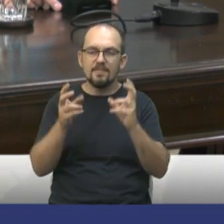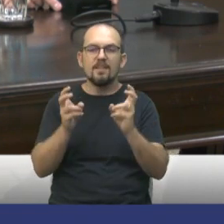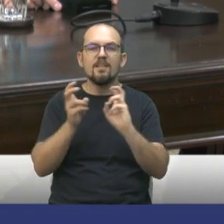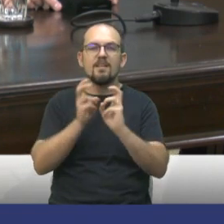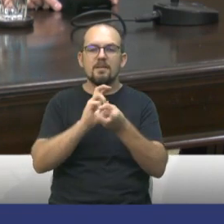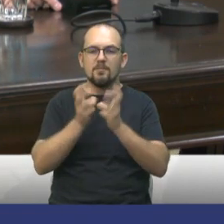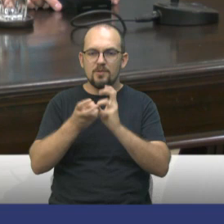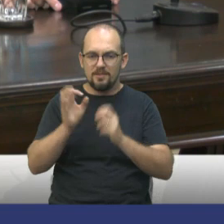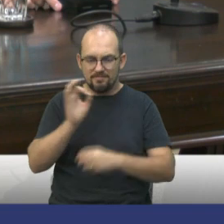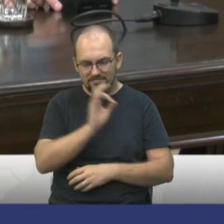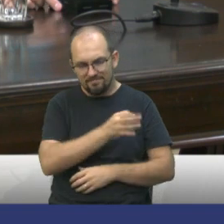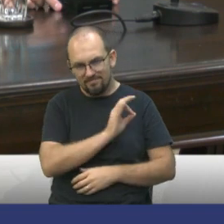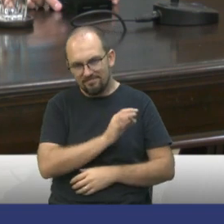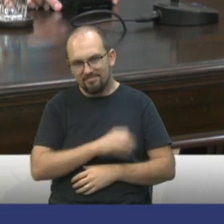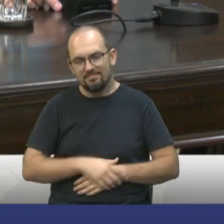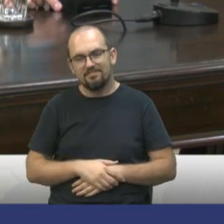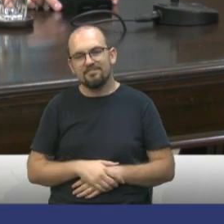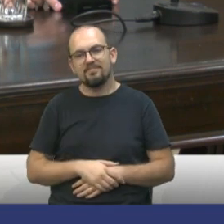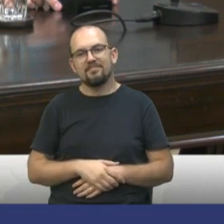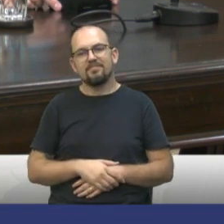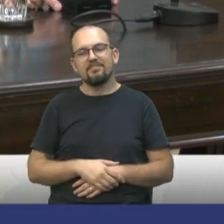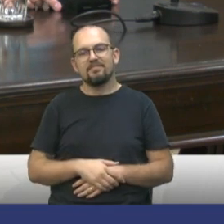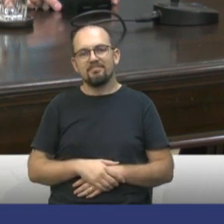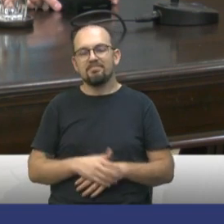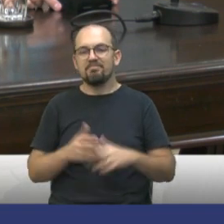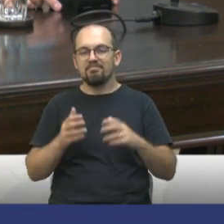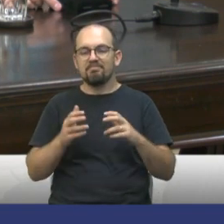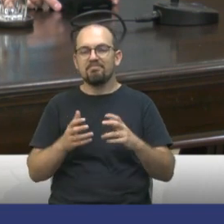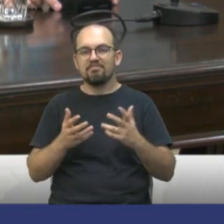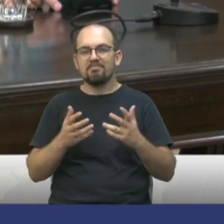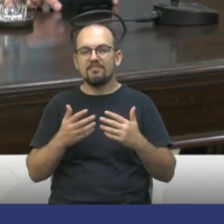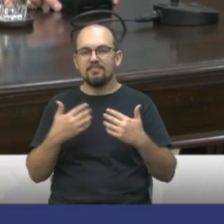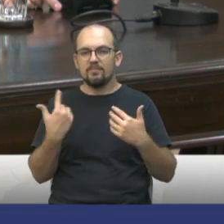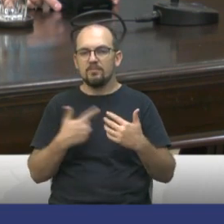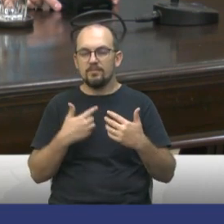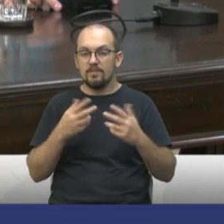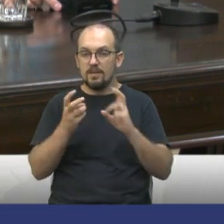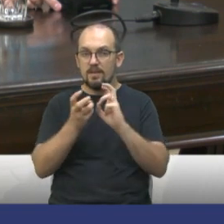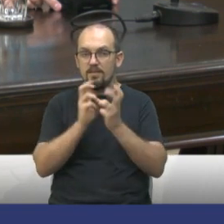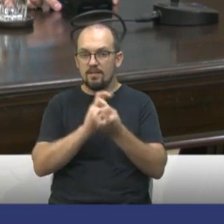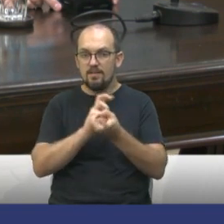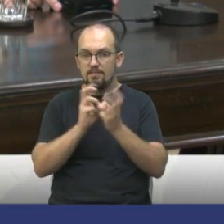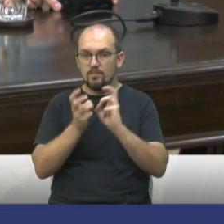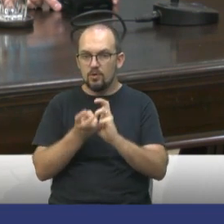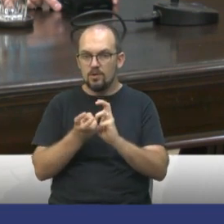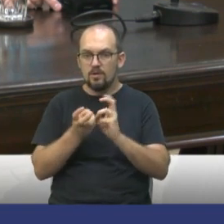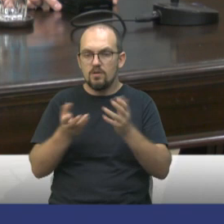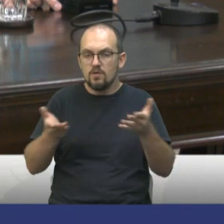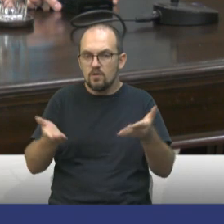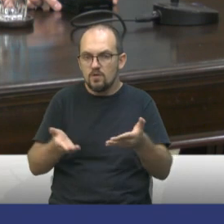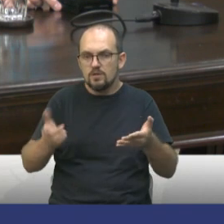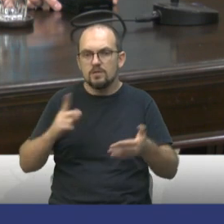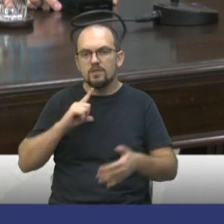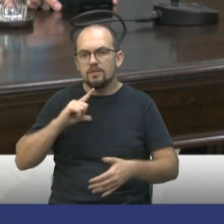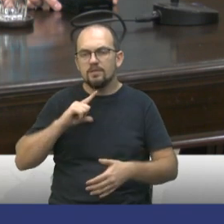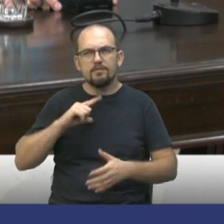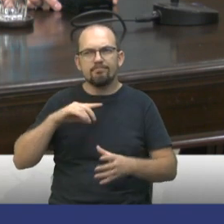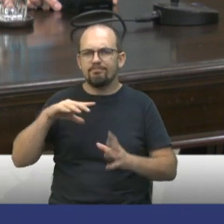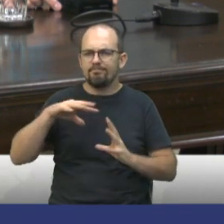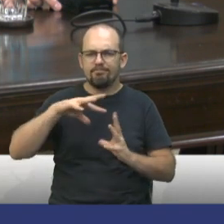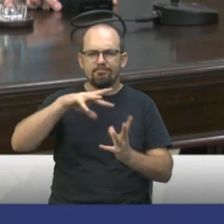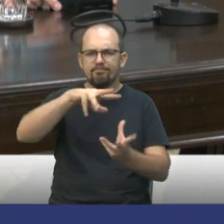mestre? Vamos aí, sempre, a capoeira que hoje ela tem abrangência